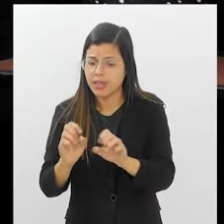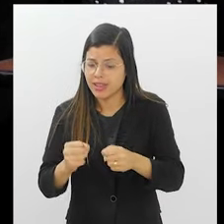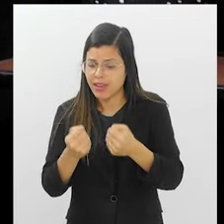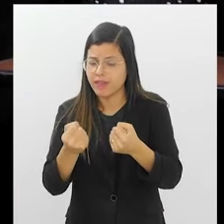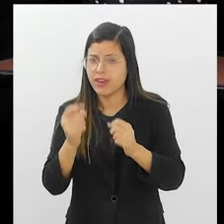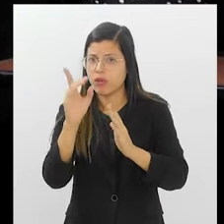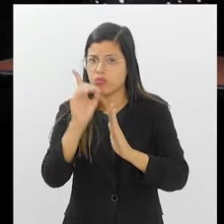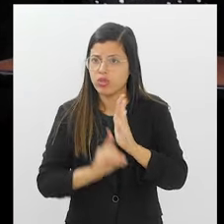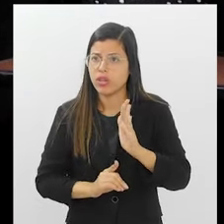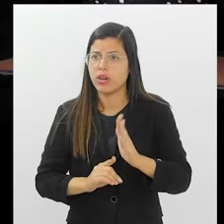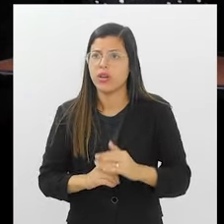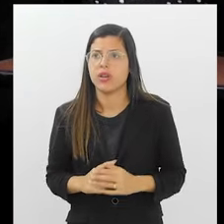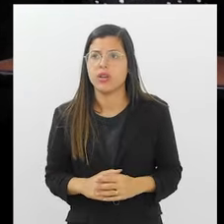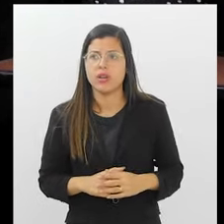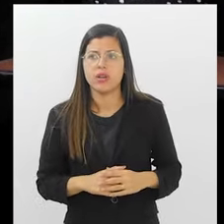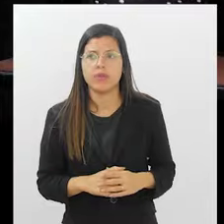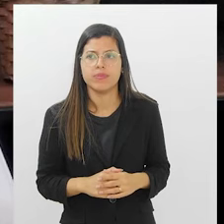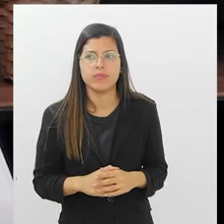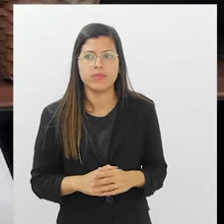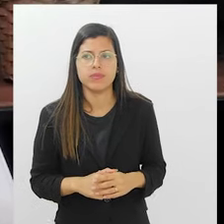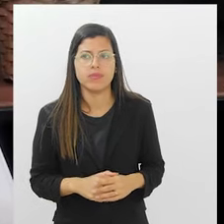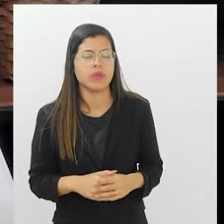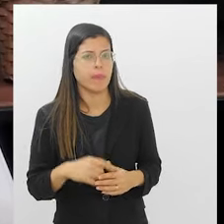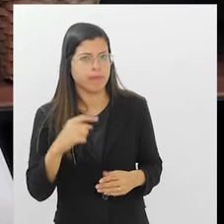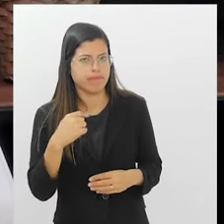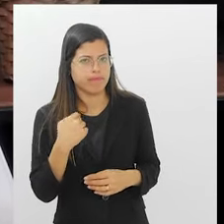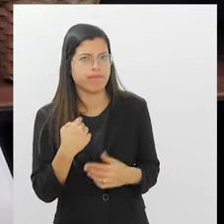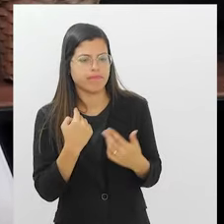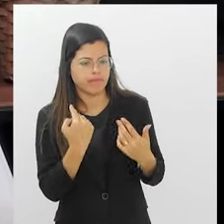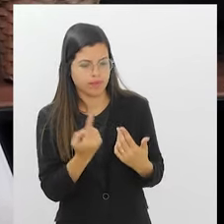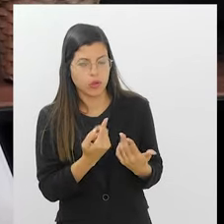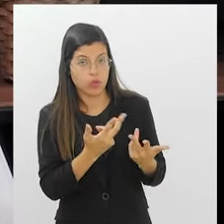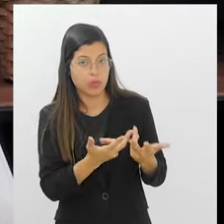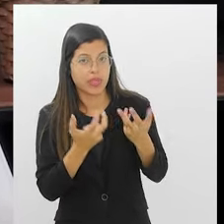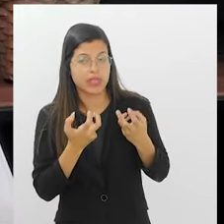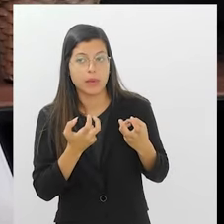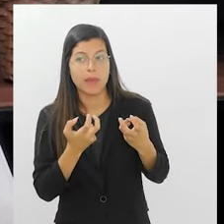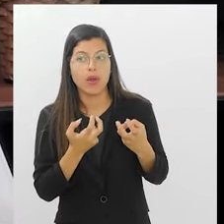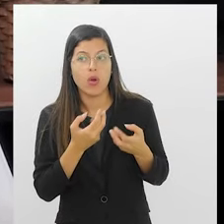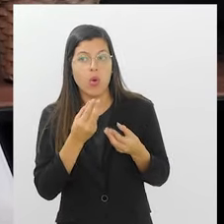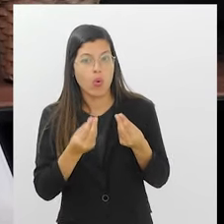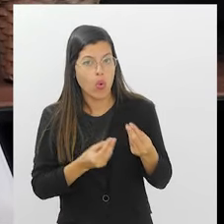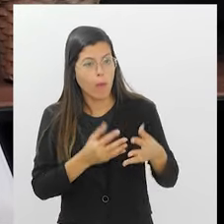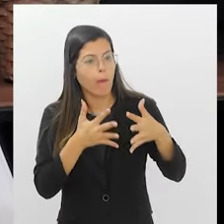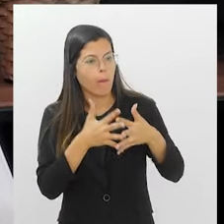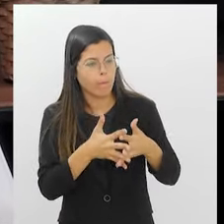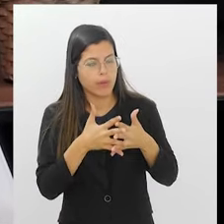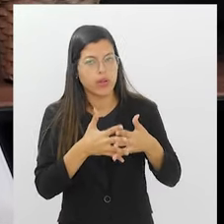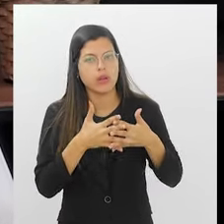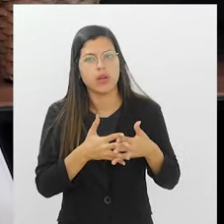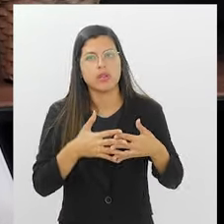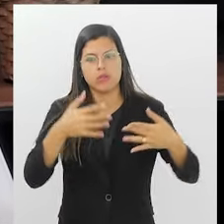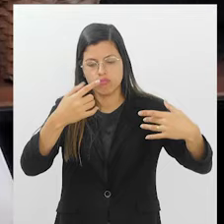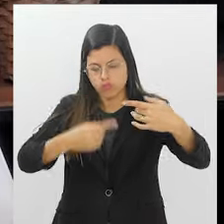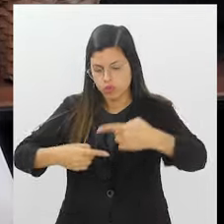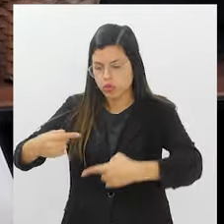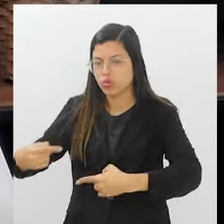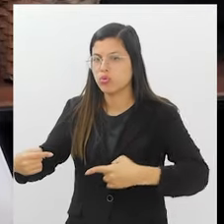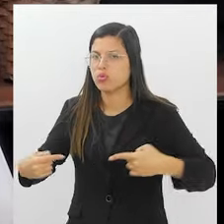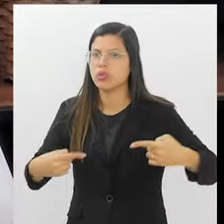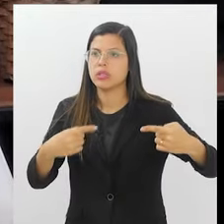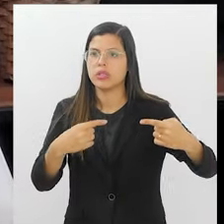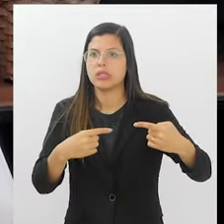direito. Tá? Para os senhores, para a gente perceber quão complexo é e